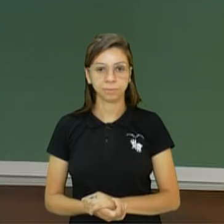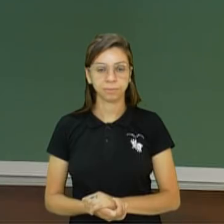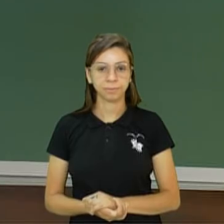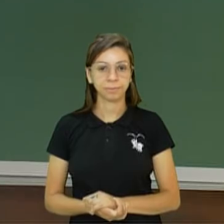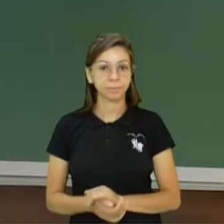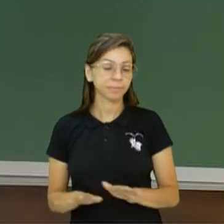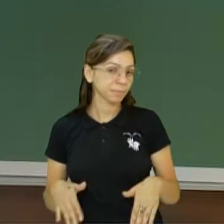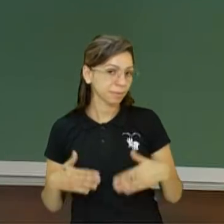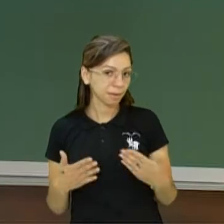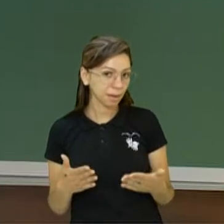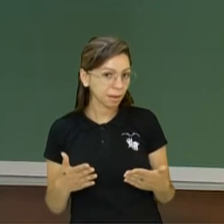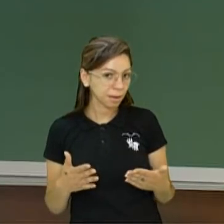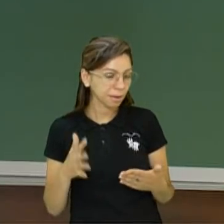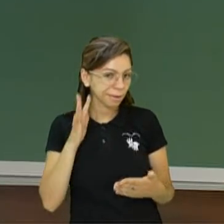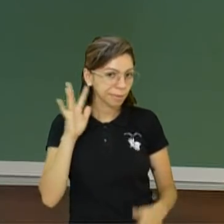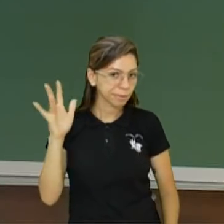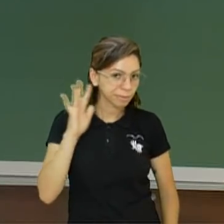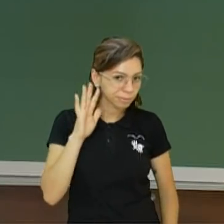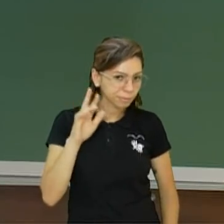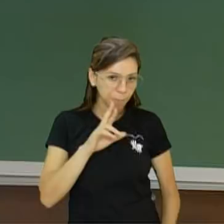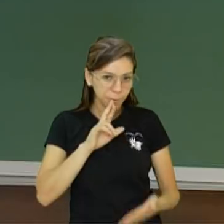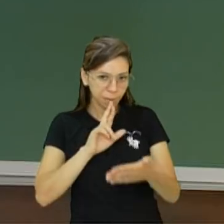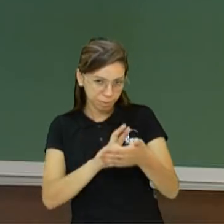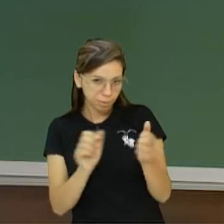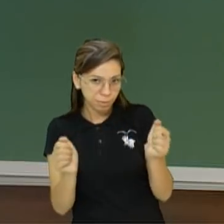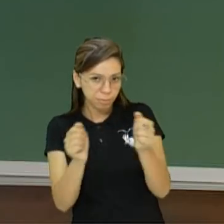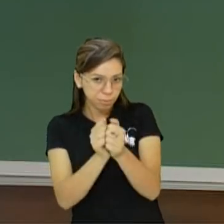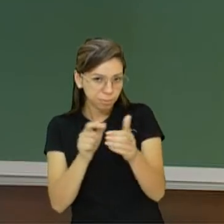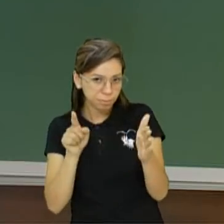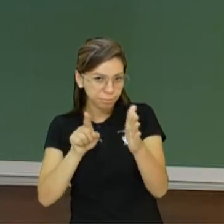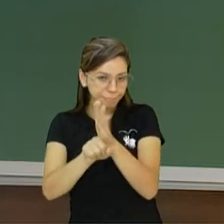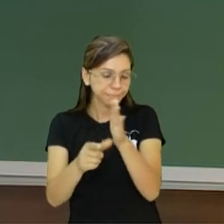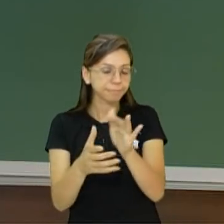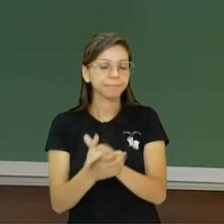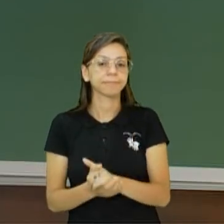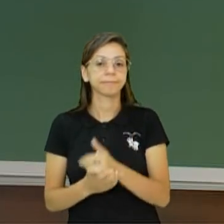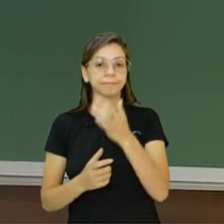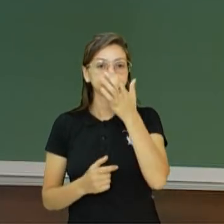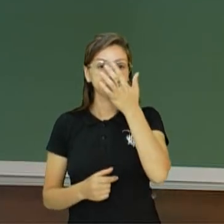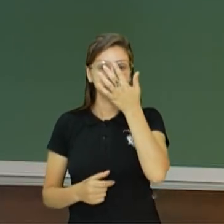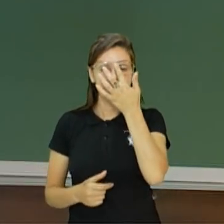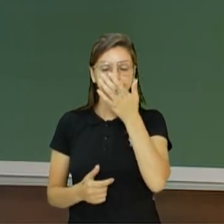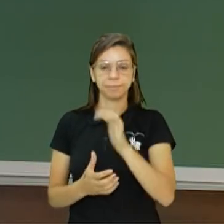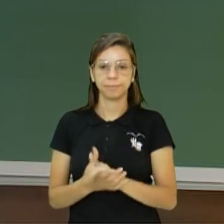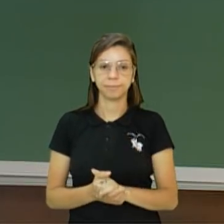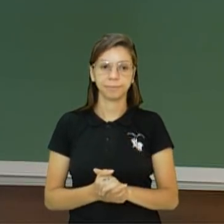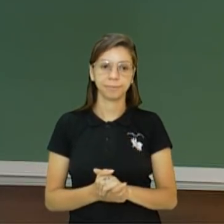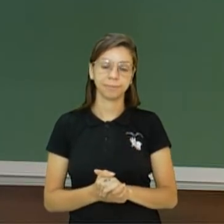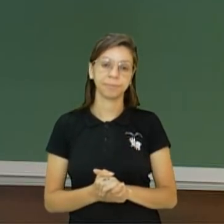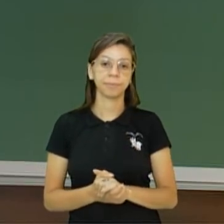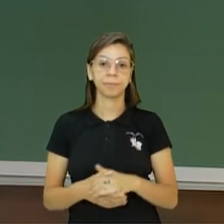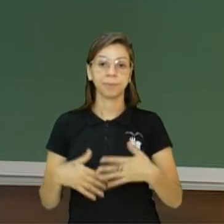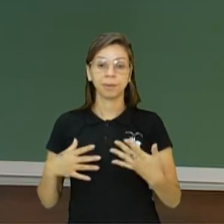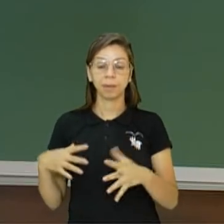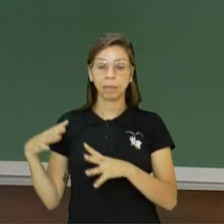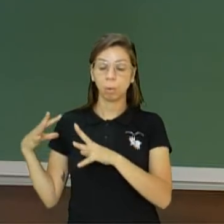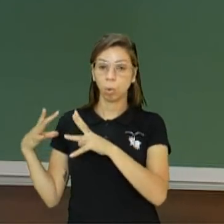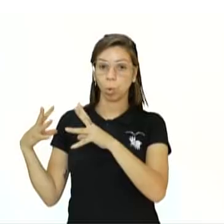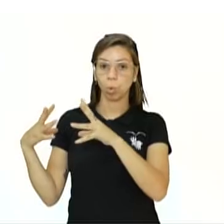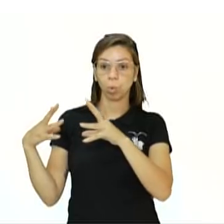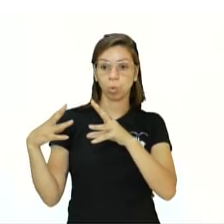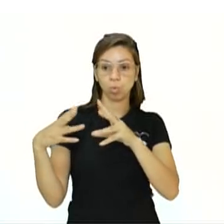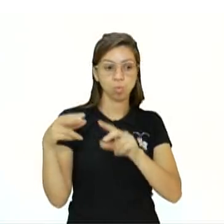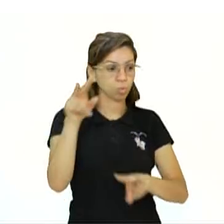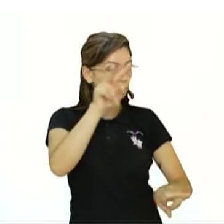E aí, pensou? Vamos responder junto essa pergunta? Olhem ali, ó, praticamente tudo à nossa volta